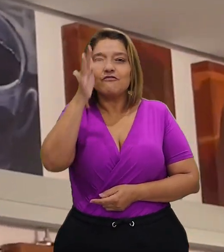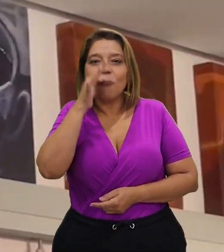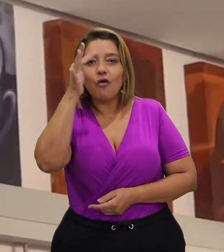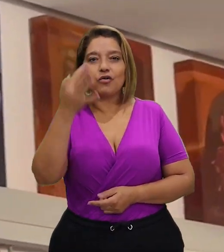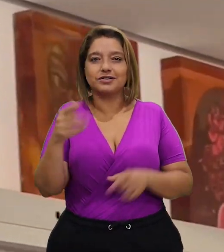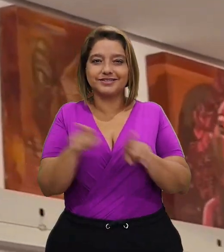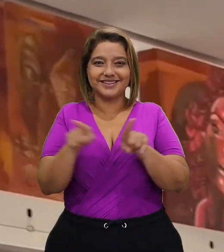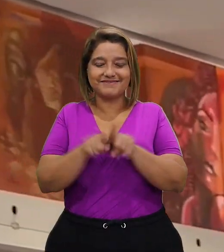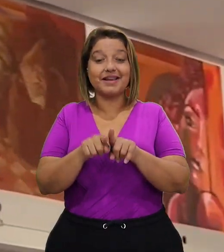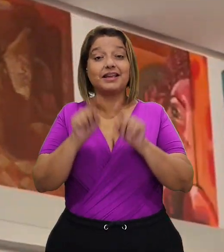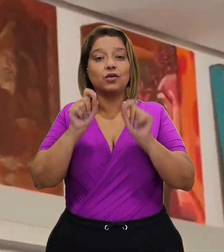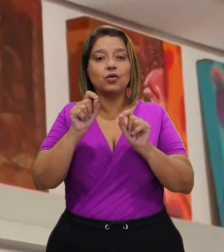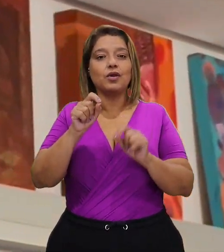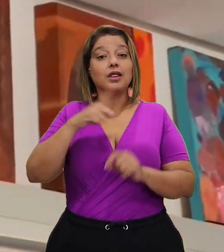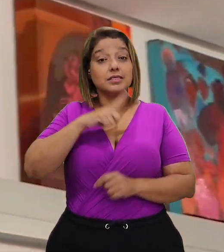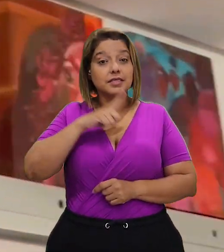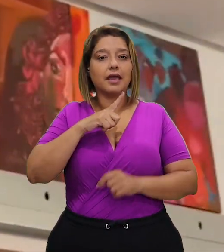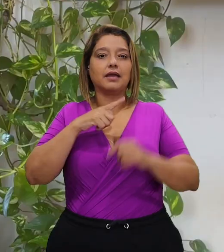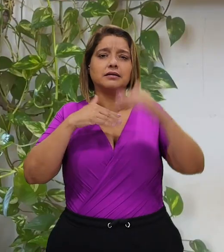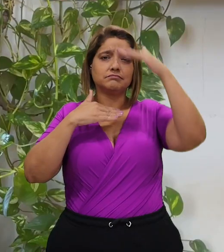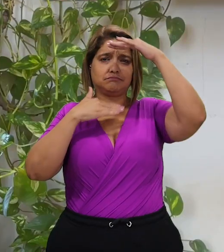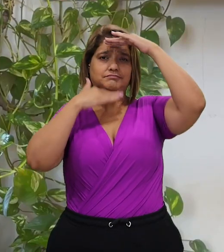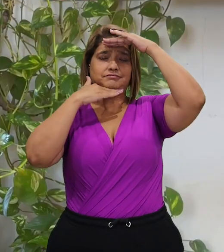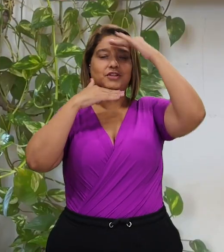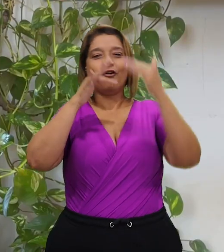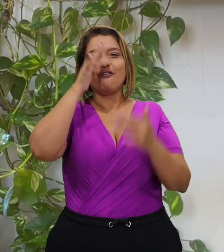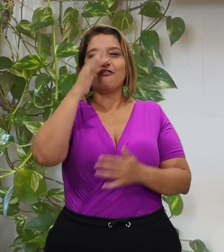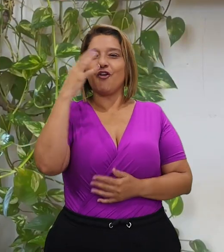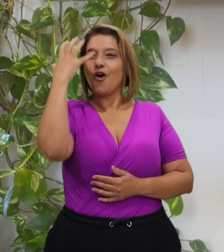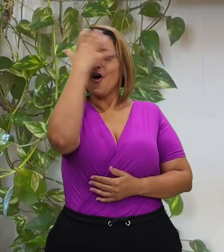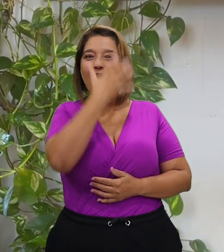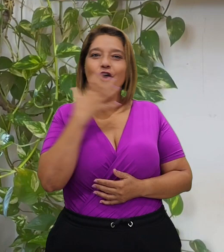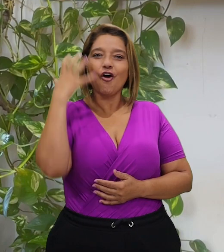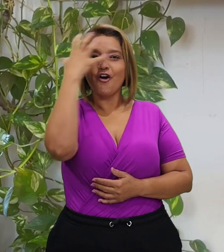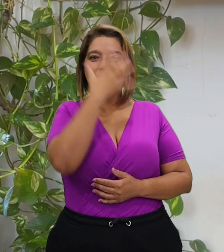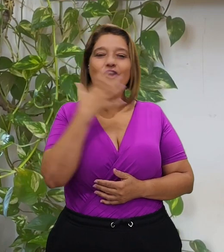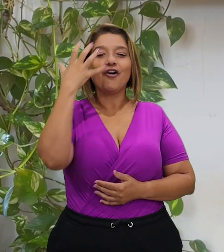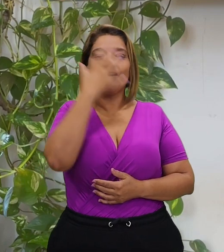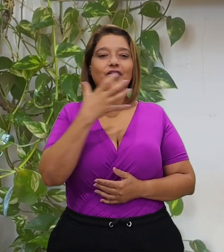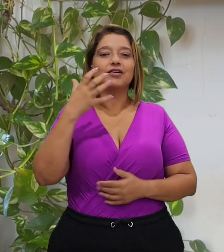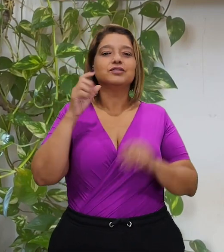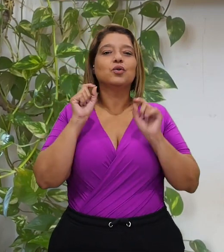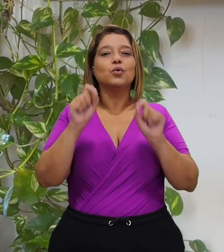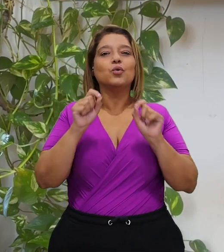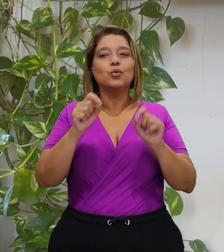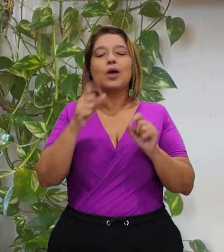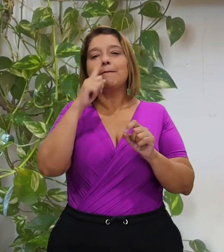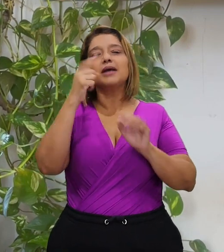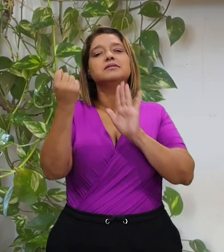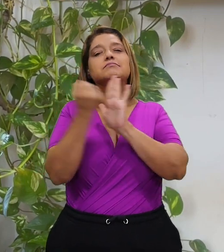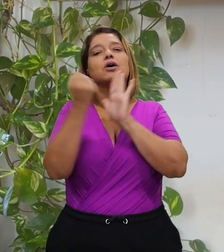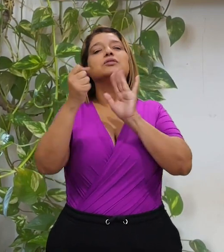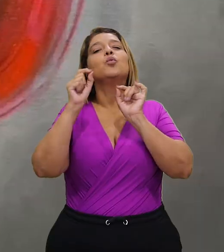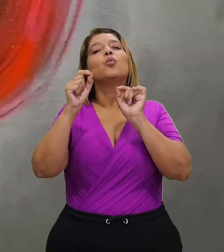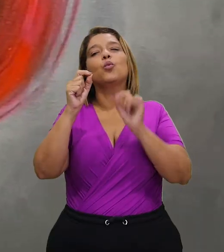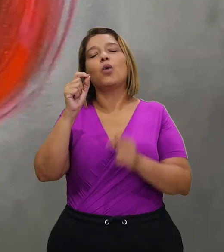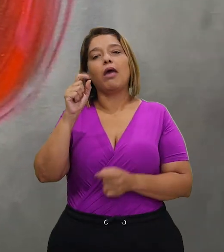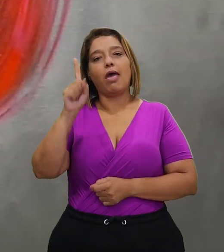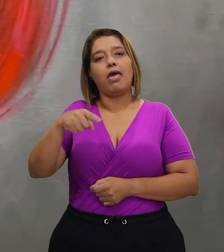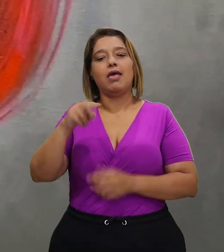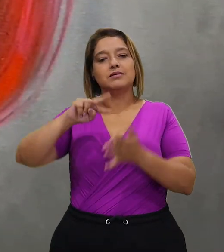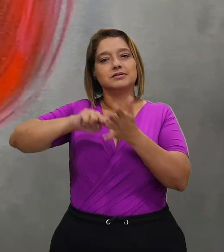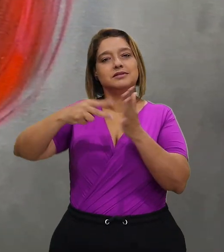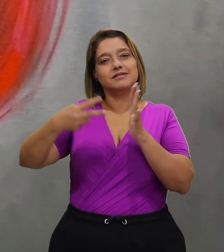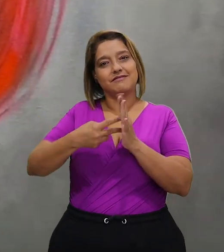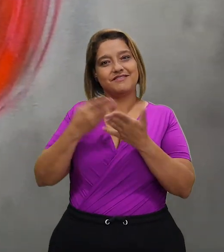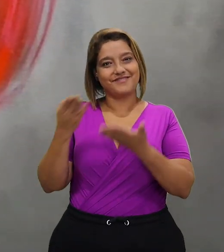do contraste, da luminosidade. E eu tenho trabalhado muito a questão das flores. Então, essa flor que de repente ela está no